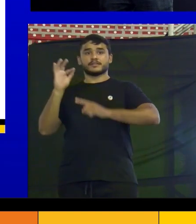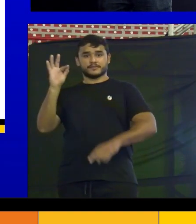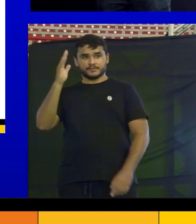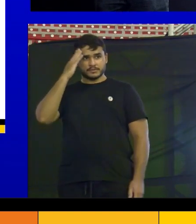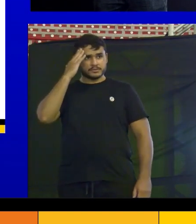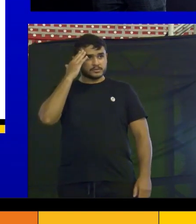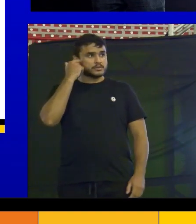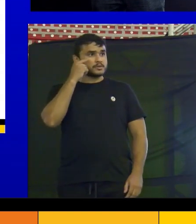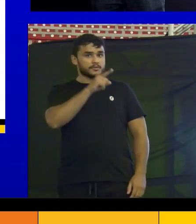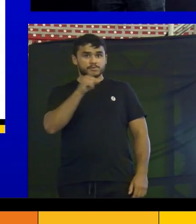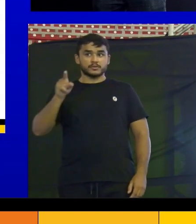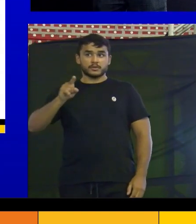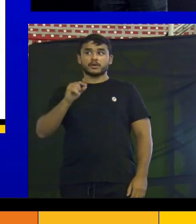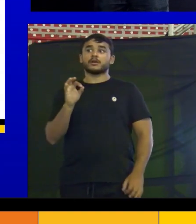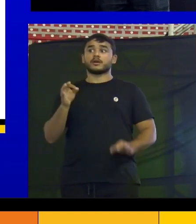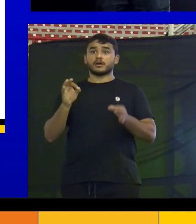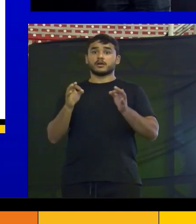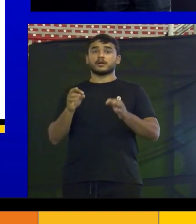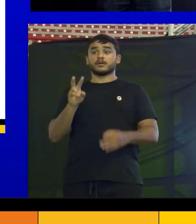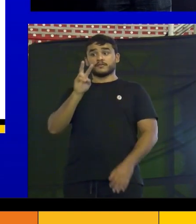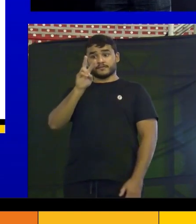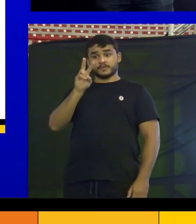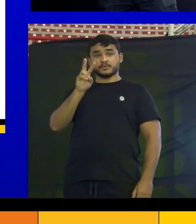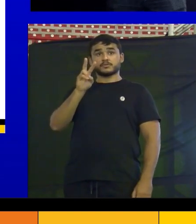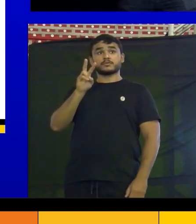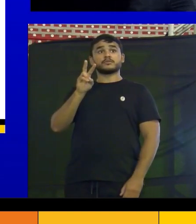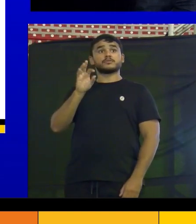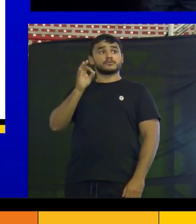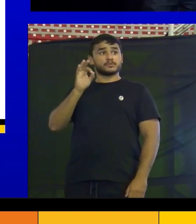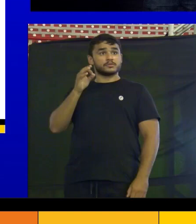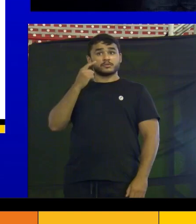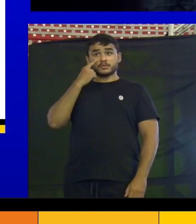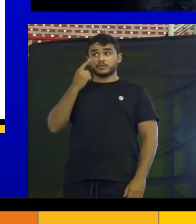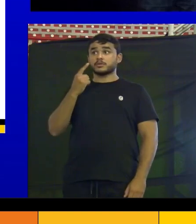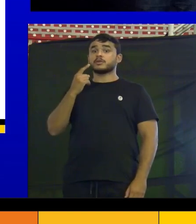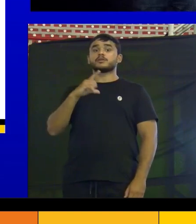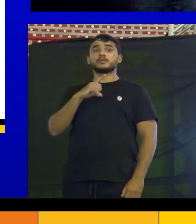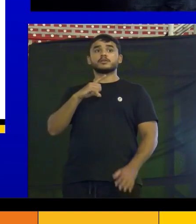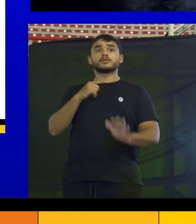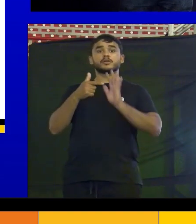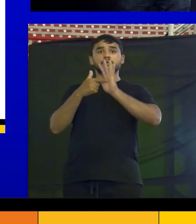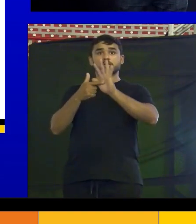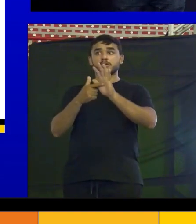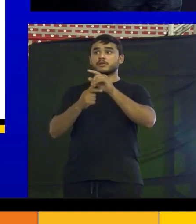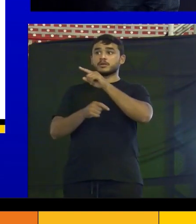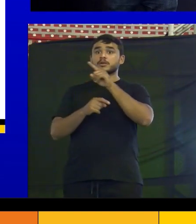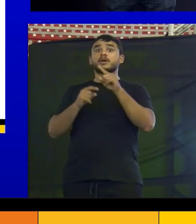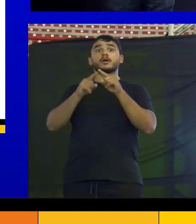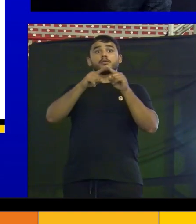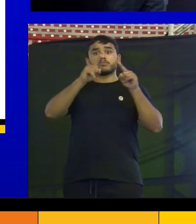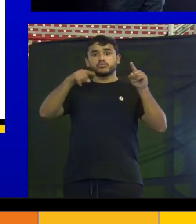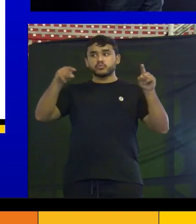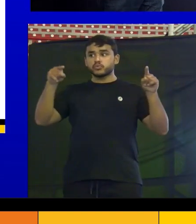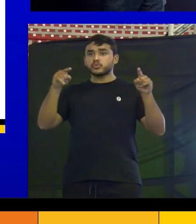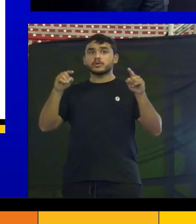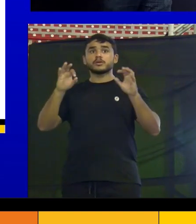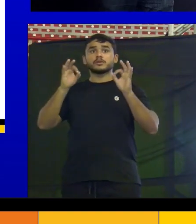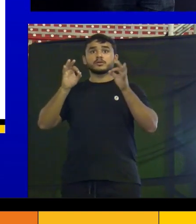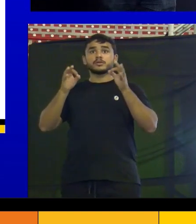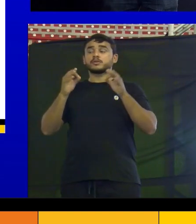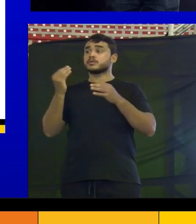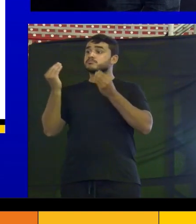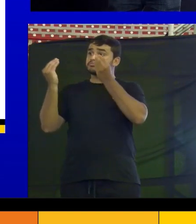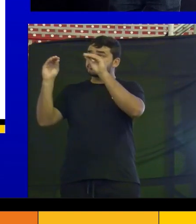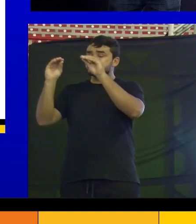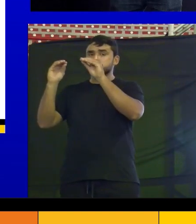Na refração, o V é alterado, o lambda, que é o comprimento de onda, é alterado, mas na refração,